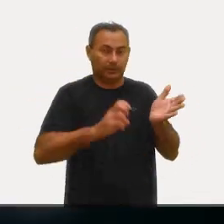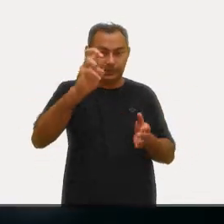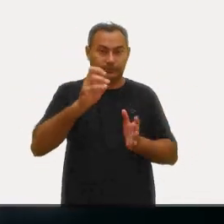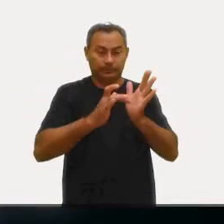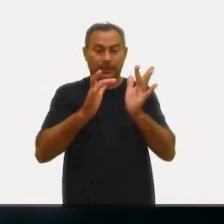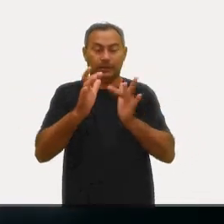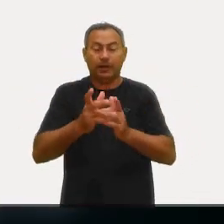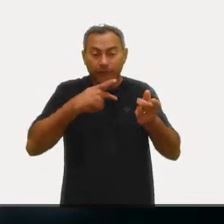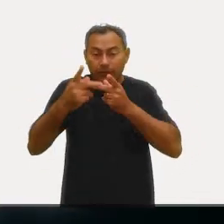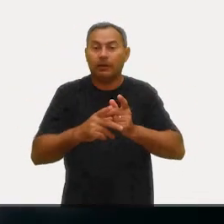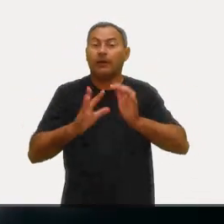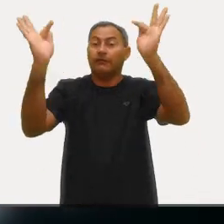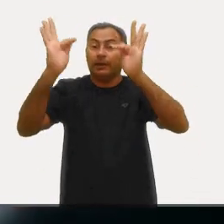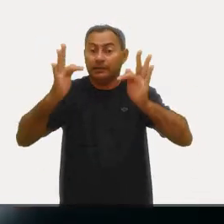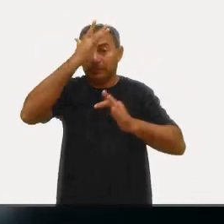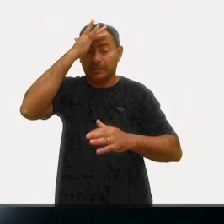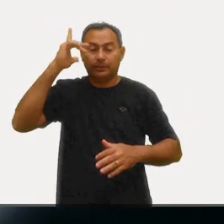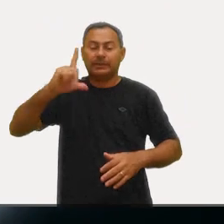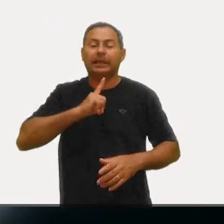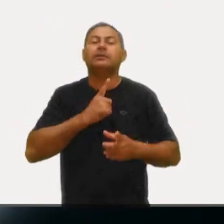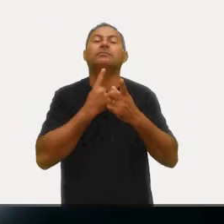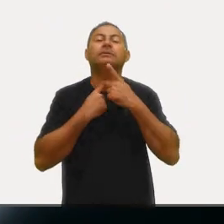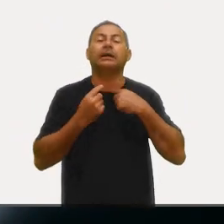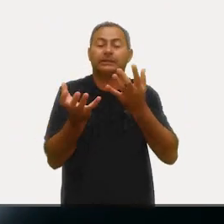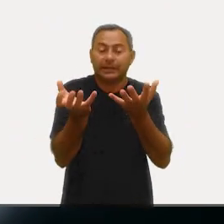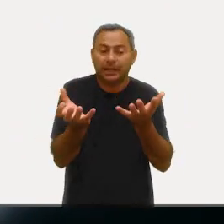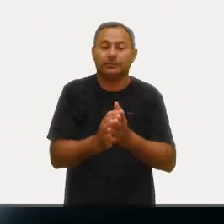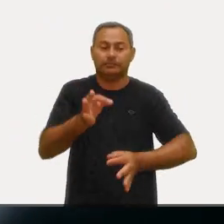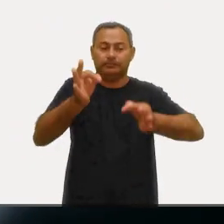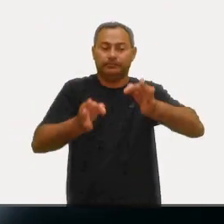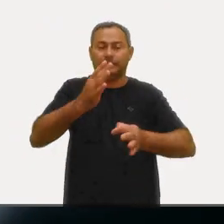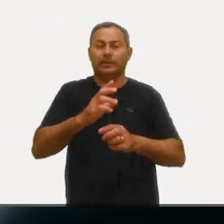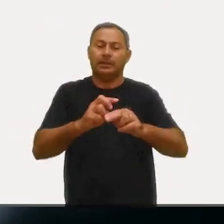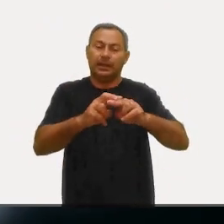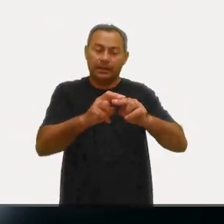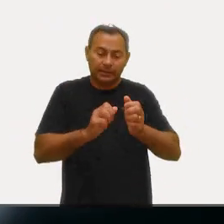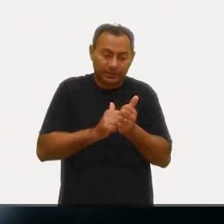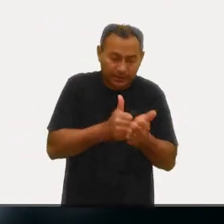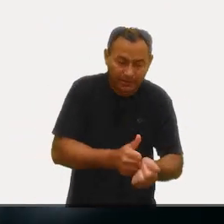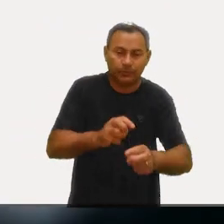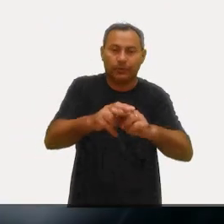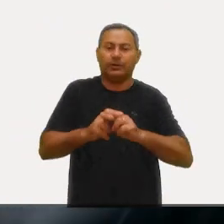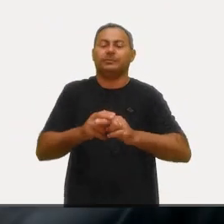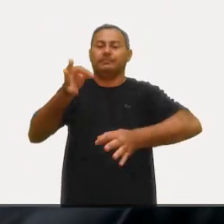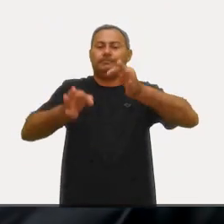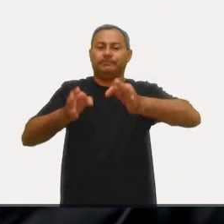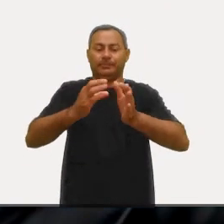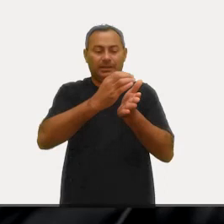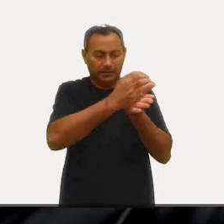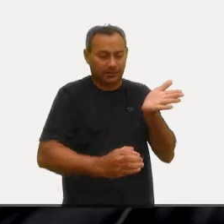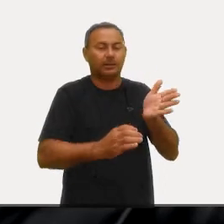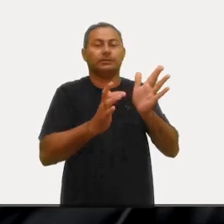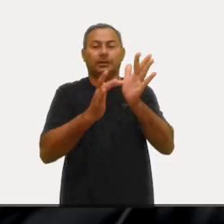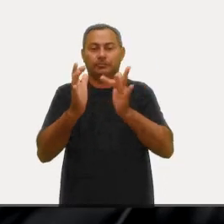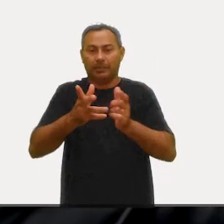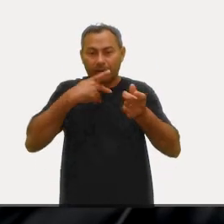5, Jesus diz que bem-aventurados são os que têm fome e sede de justiça e os perseguidos por causa da justiça. Neste